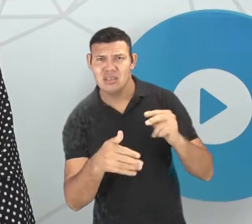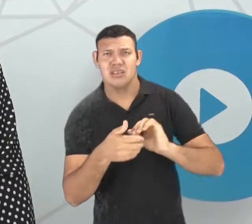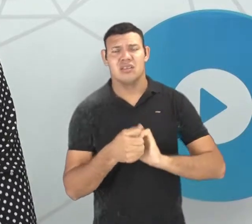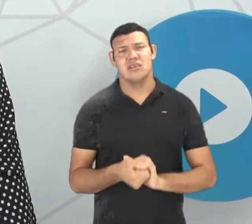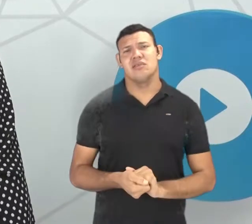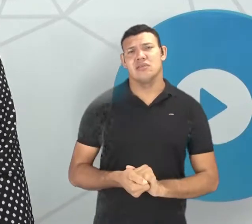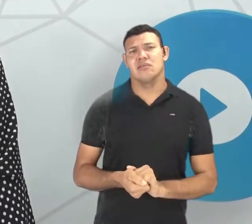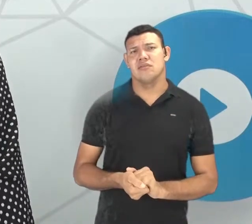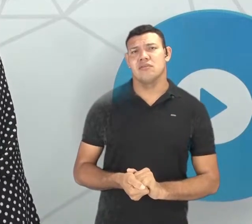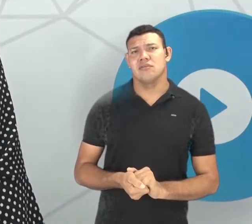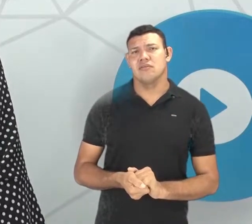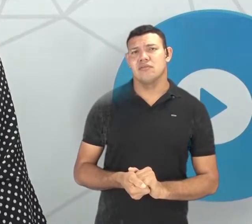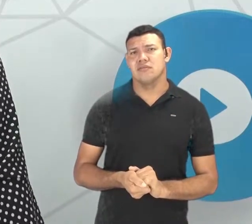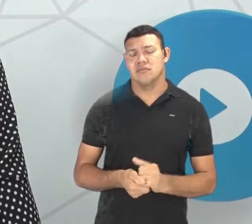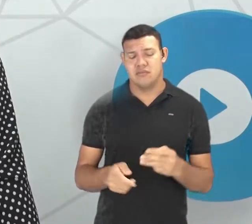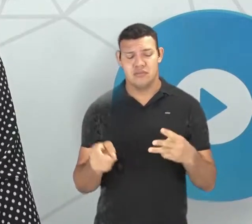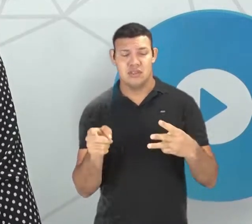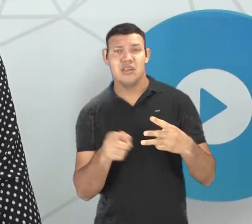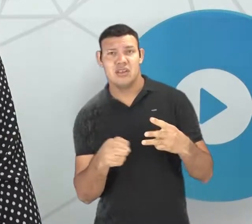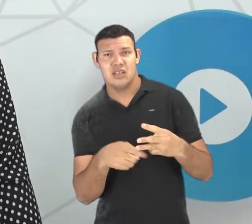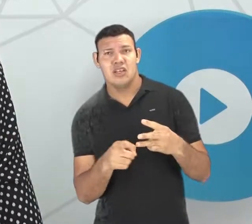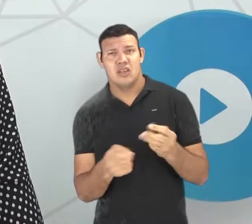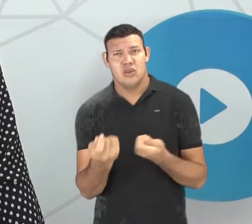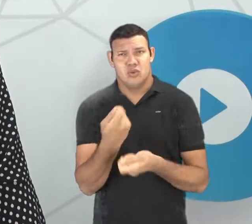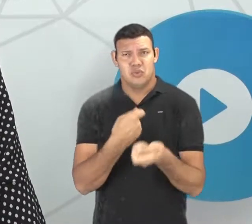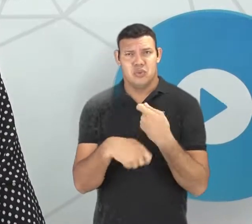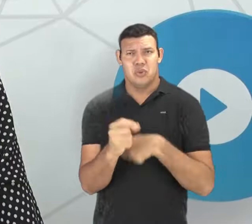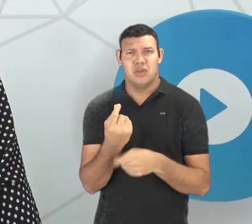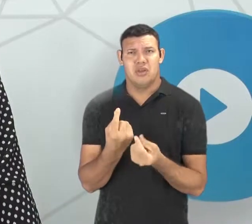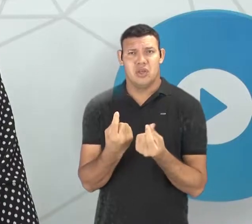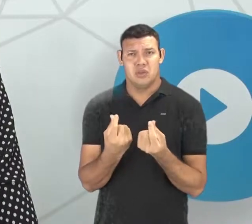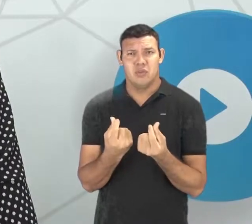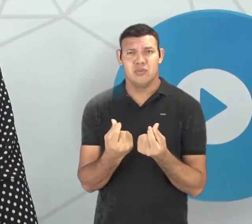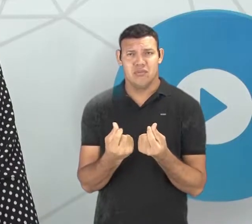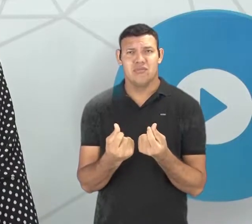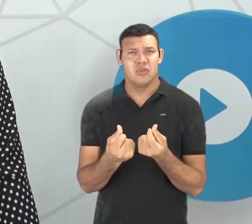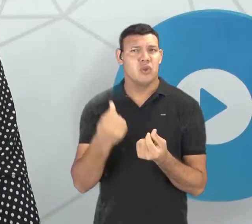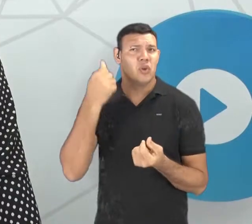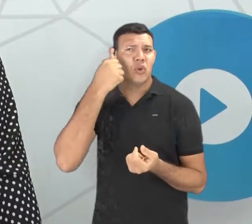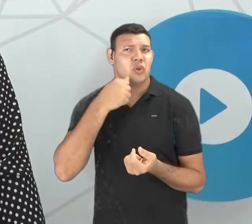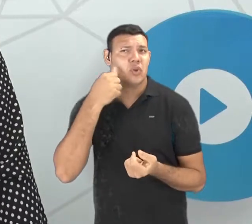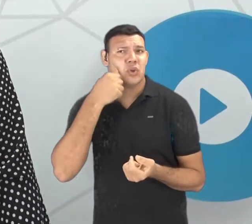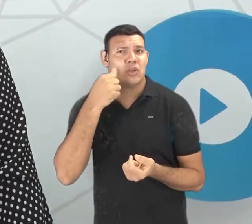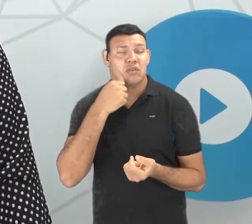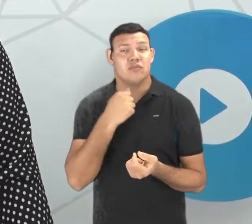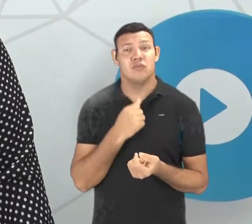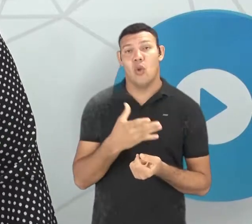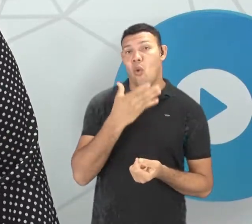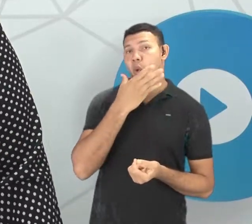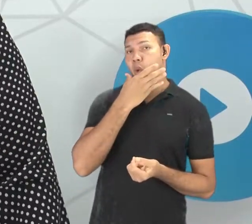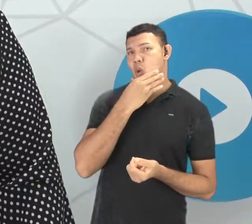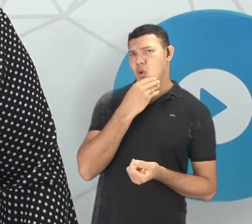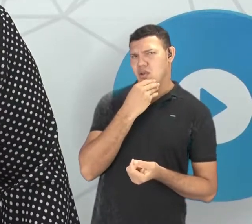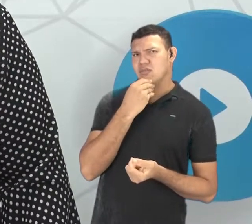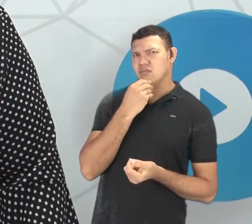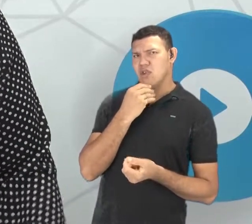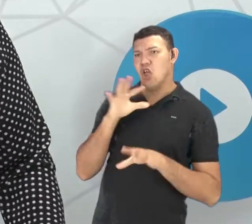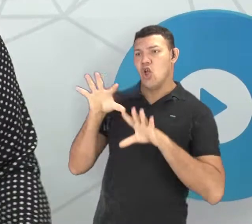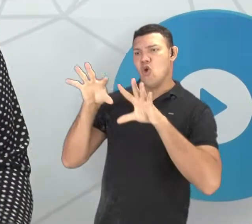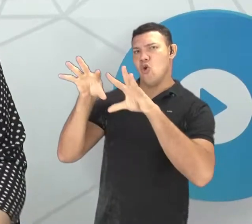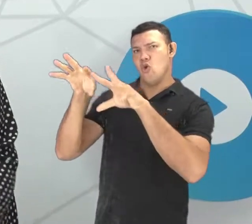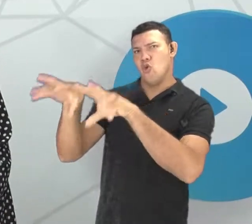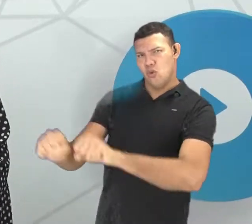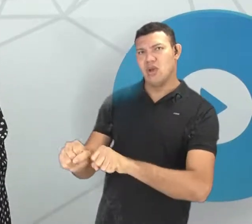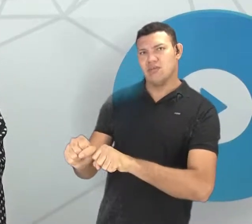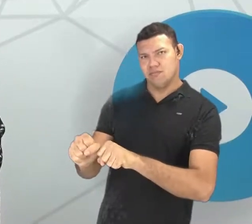outras. Existe a violência financeira praticada contra a mulher, é aquela em que o homem se